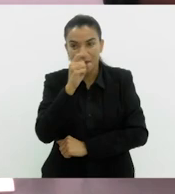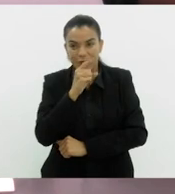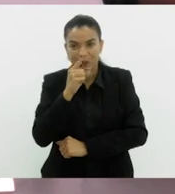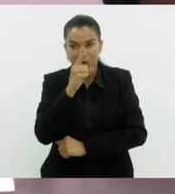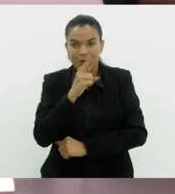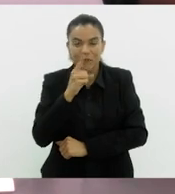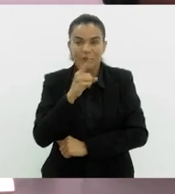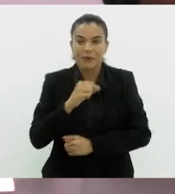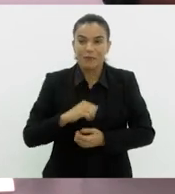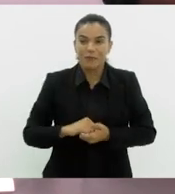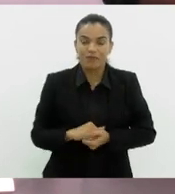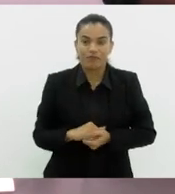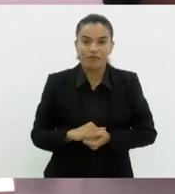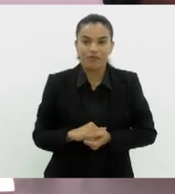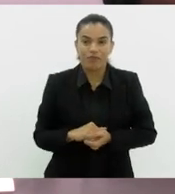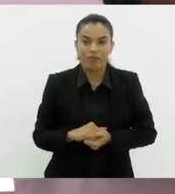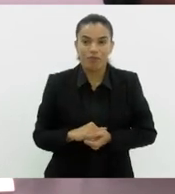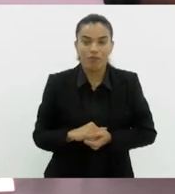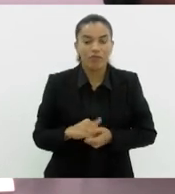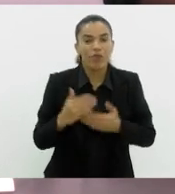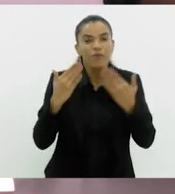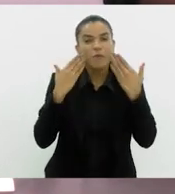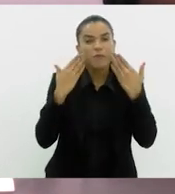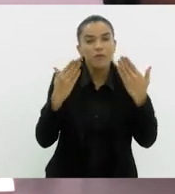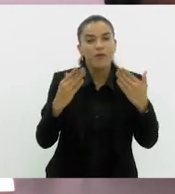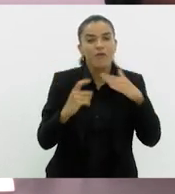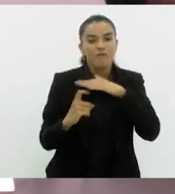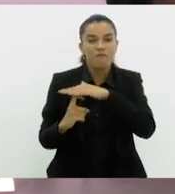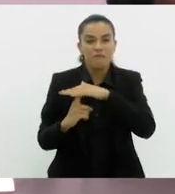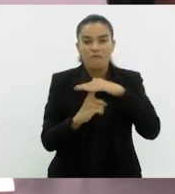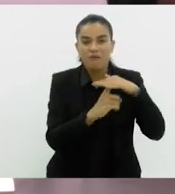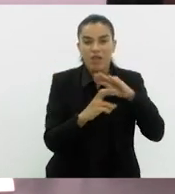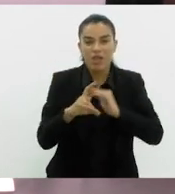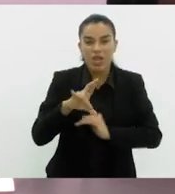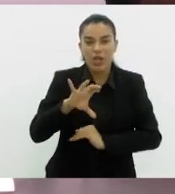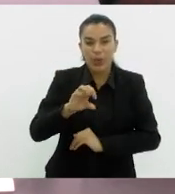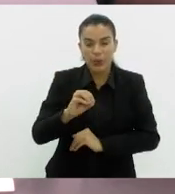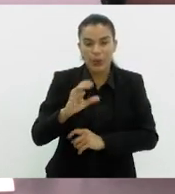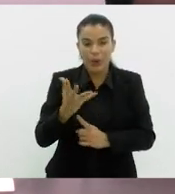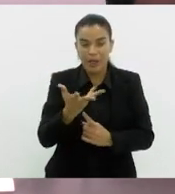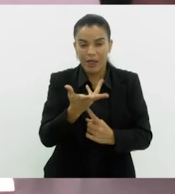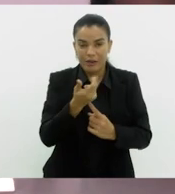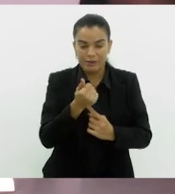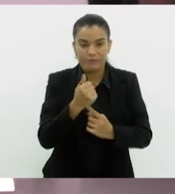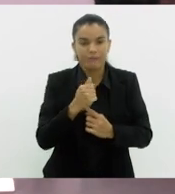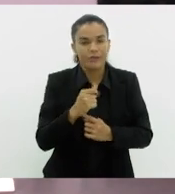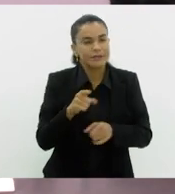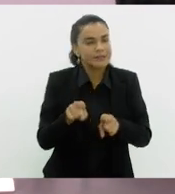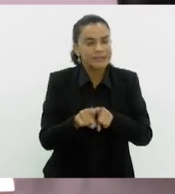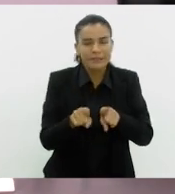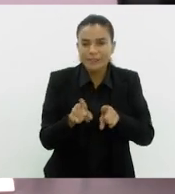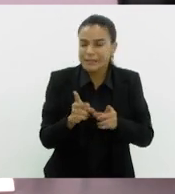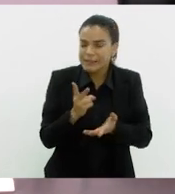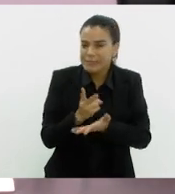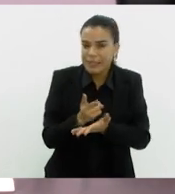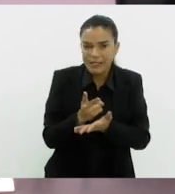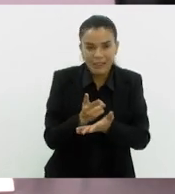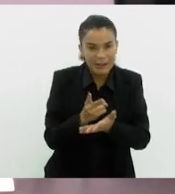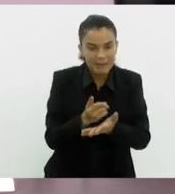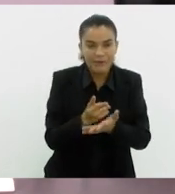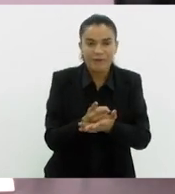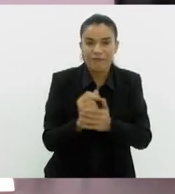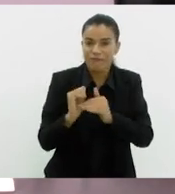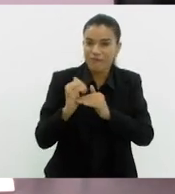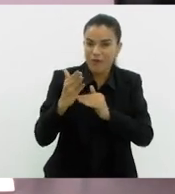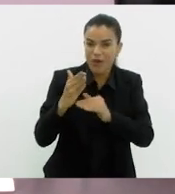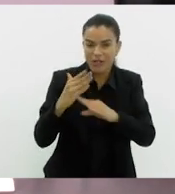final de semana que nós estávamos expondo na Feira Rio Arts, e que ela foi comigo, como em tantas outras atividades, muitas vezes até fora